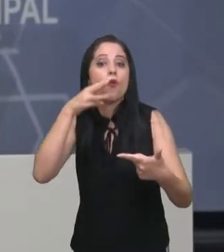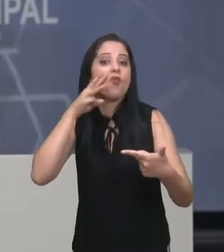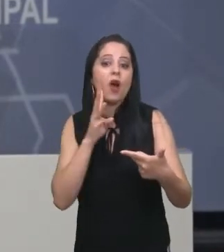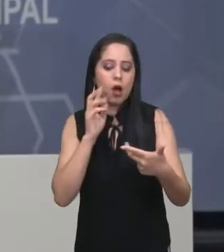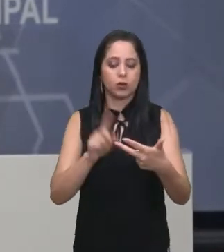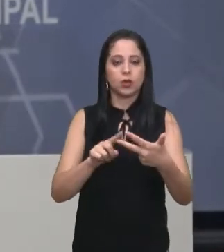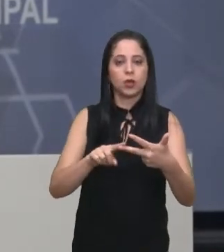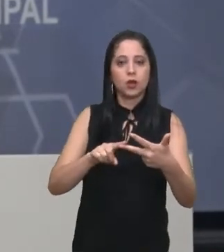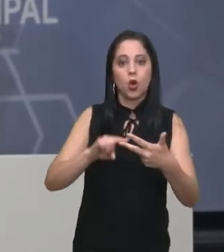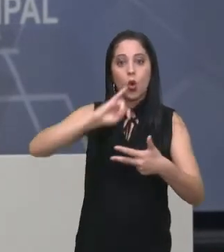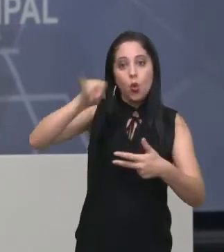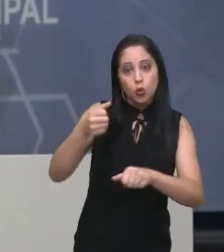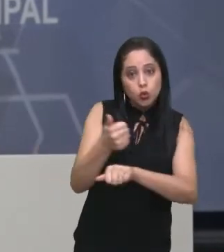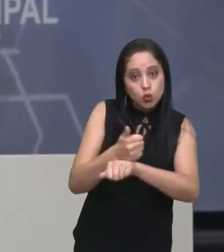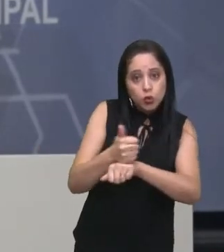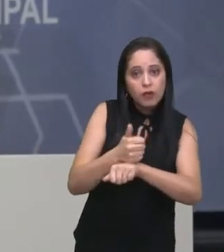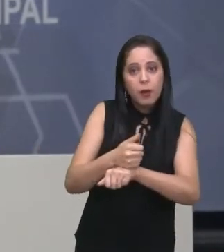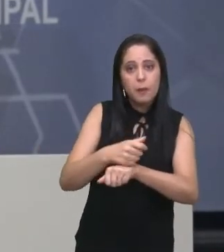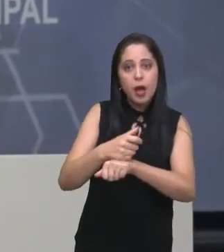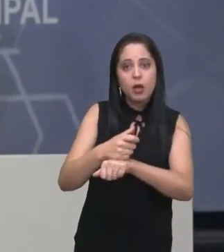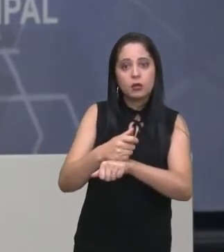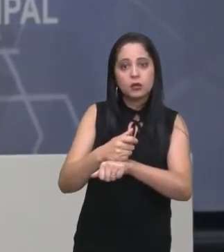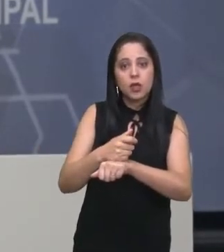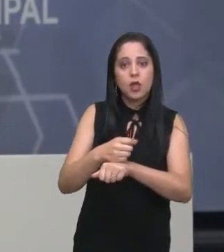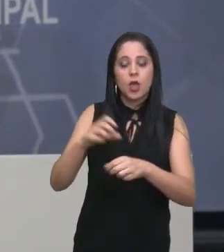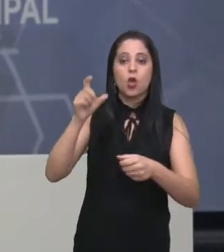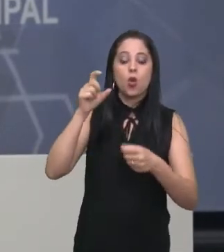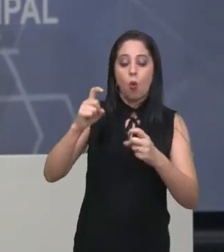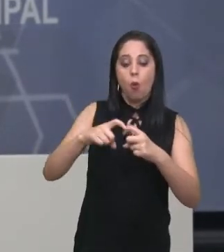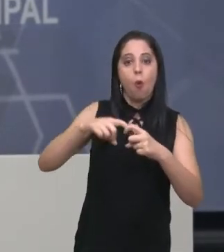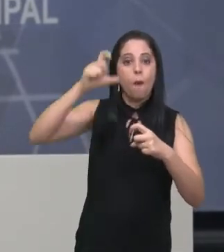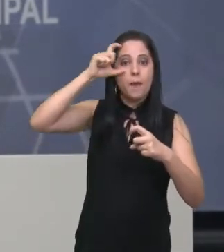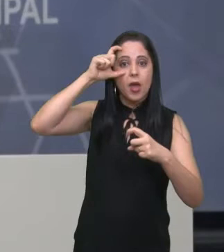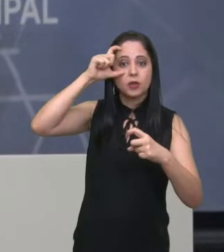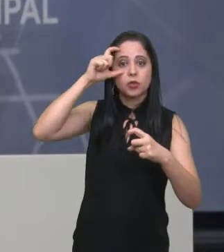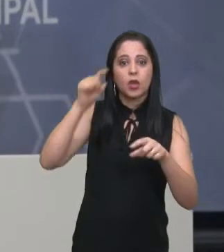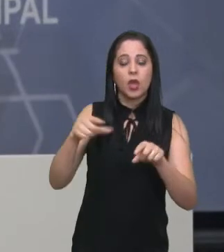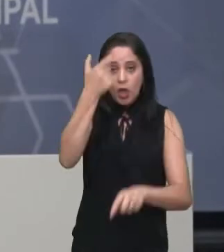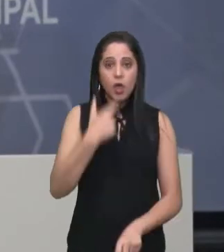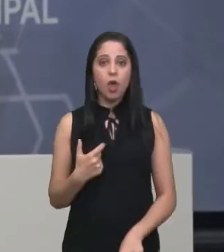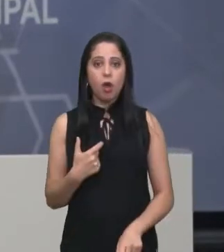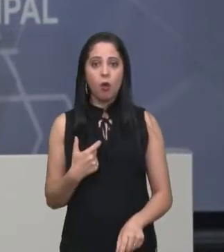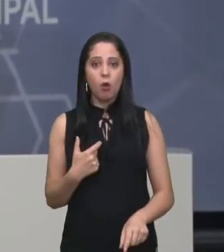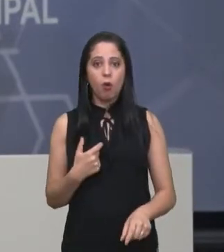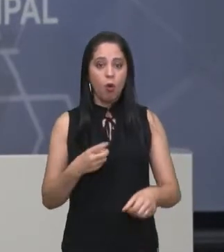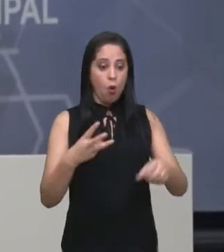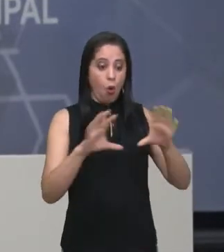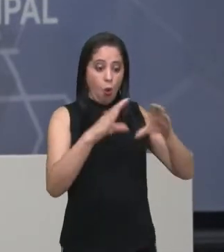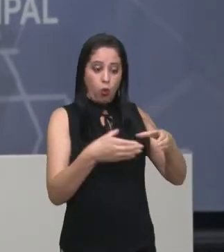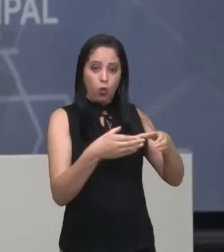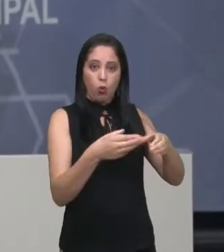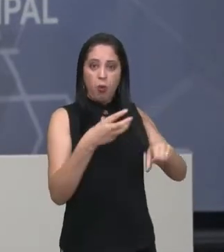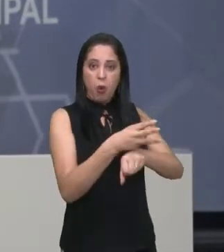Elton. Eu saí antes dele me expulsar, não dei esse gostinho.